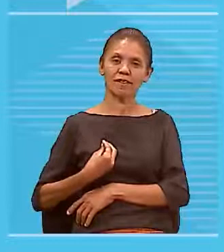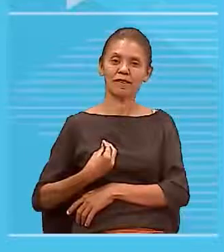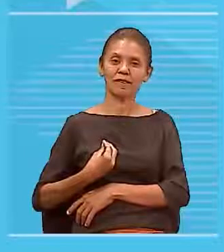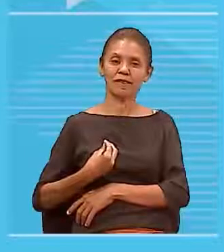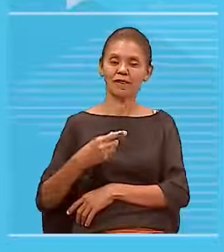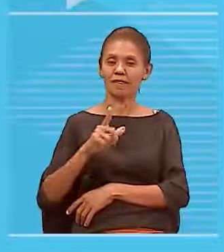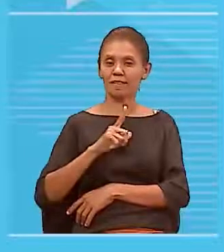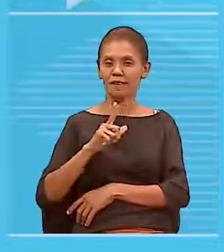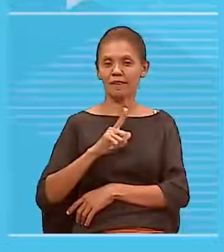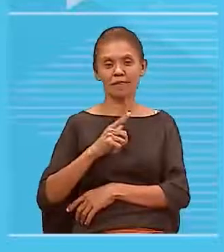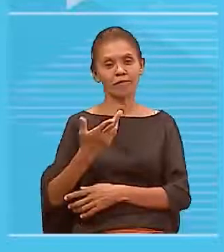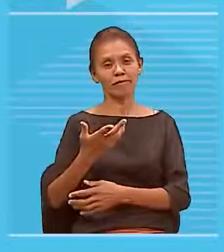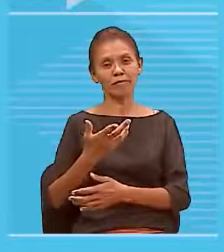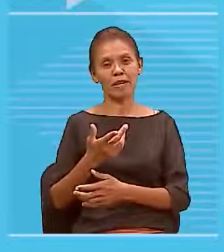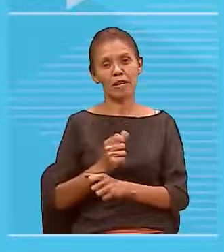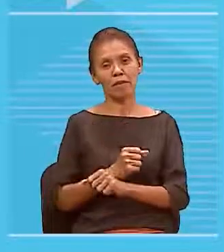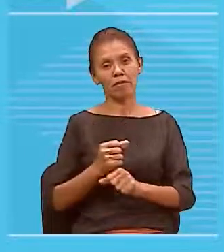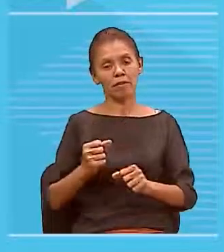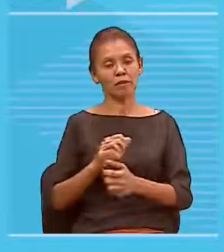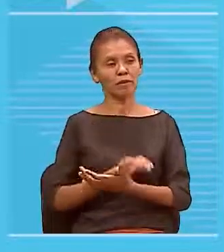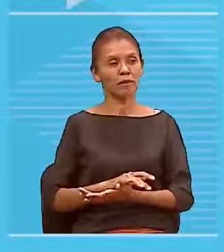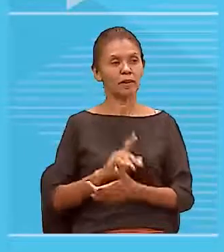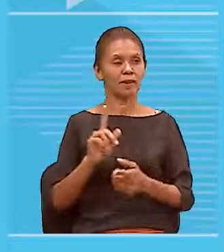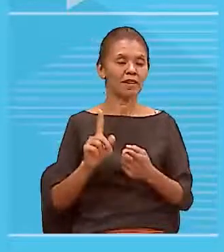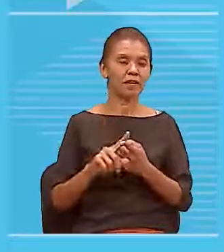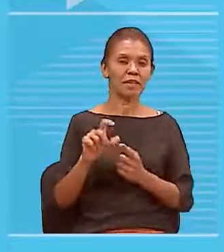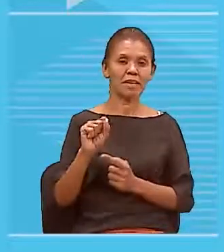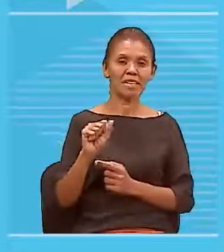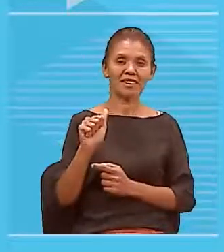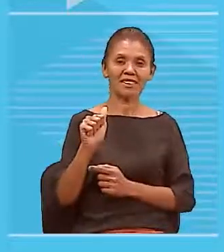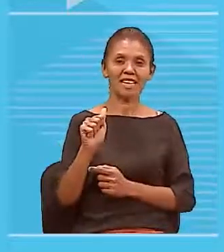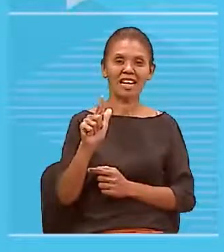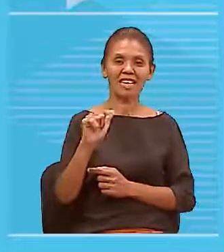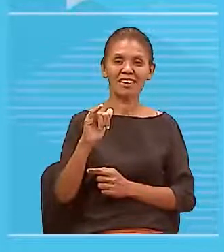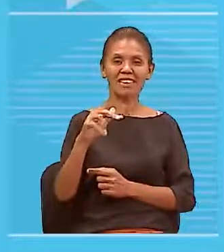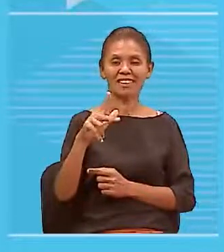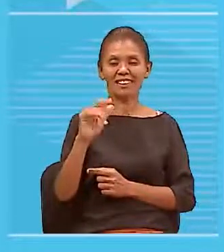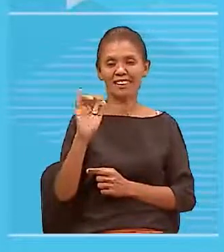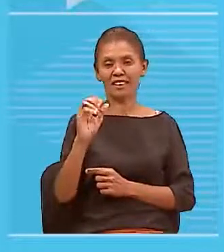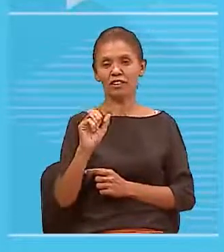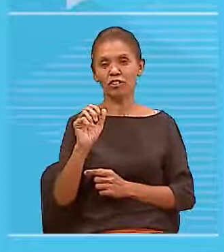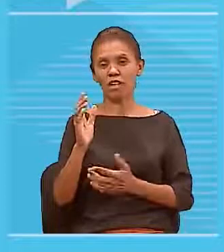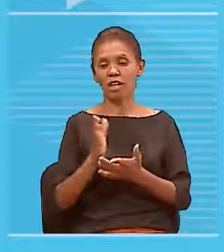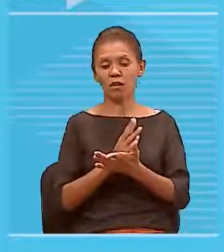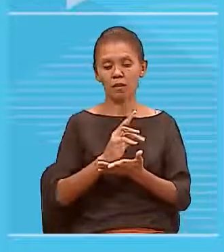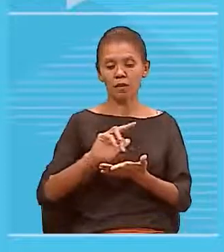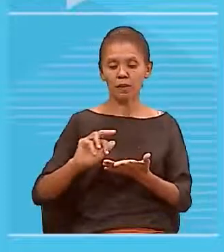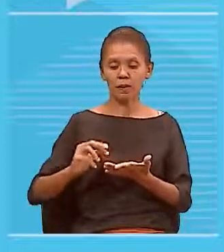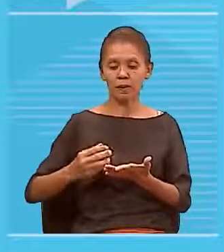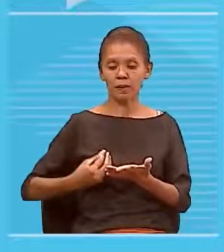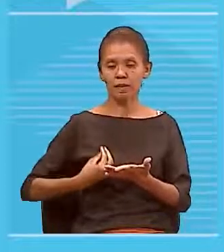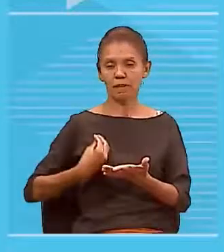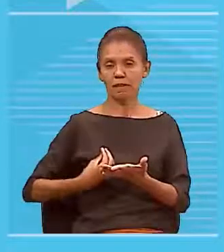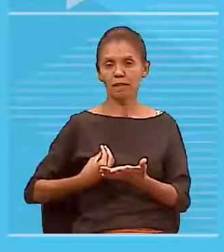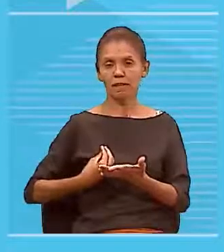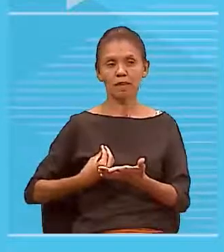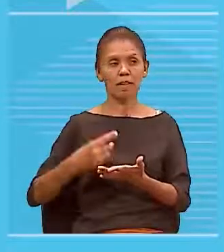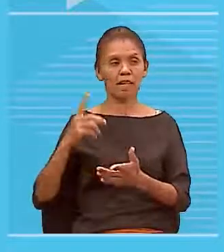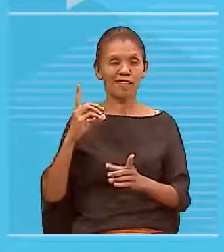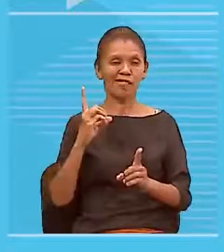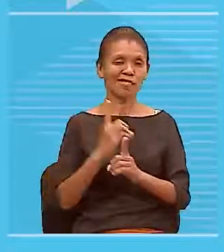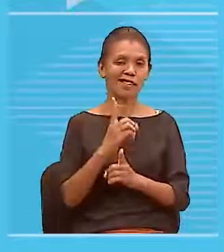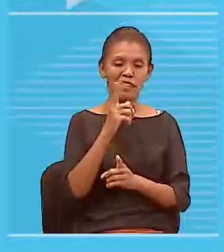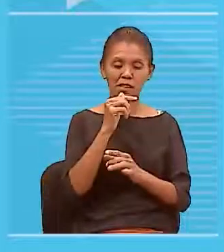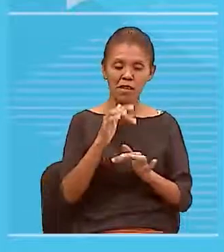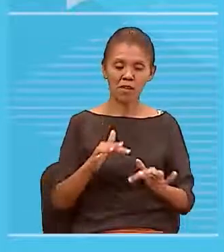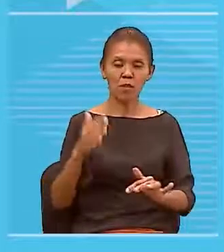salinidade, né? Tem diferença entre seres de água doce e seres de água salgada, tá? Um